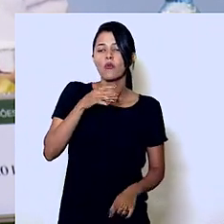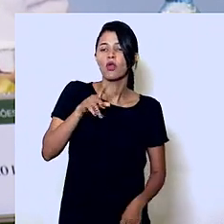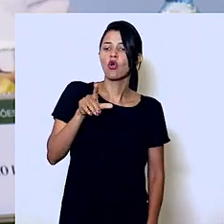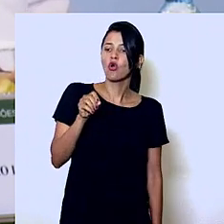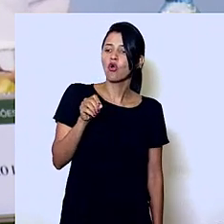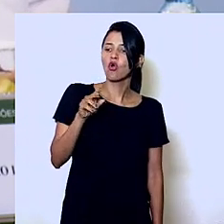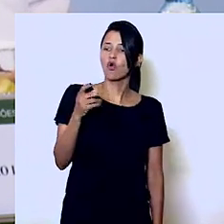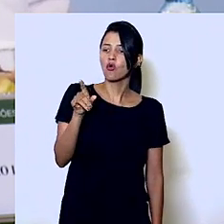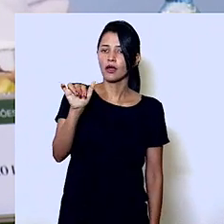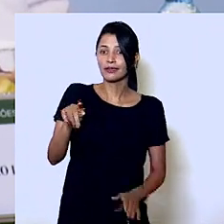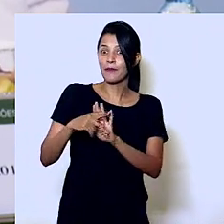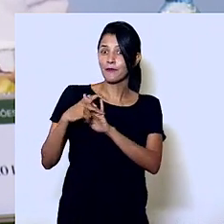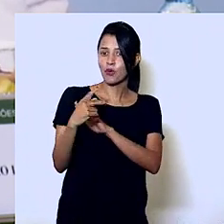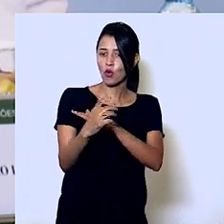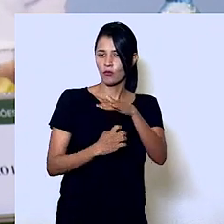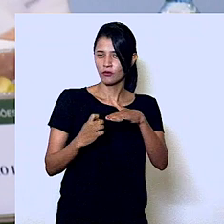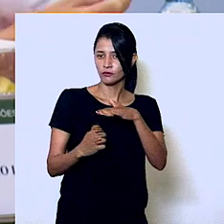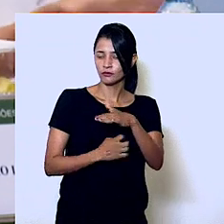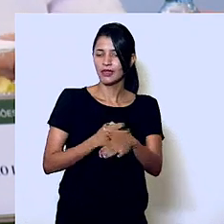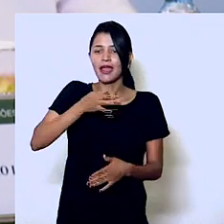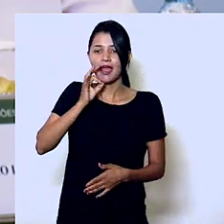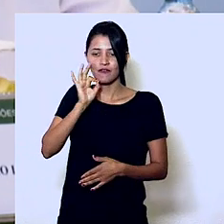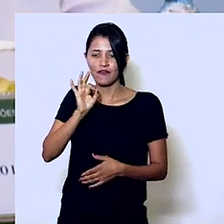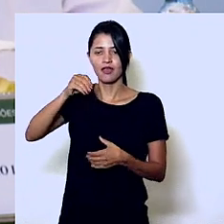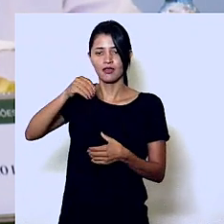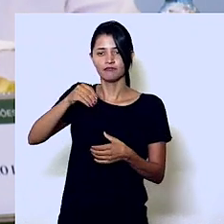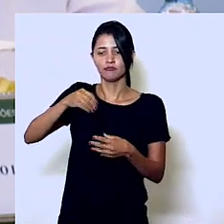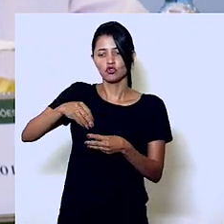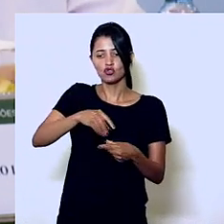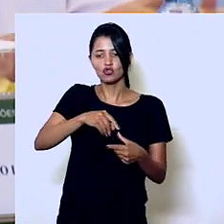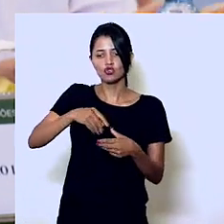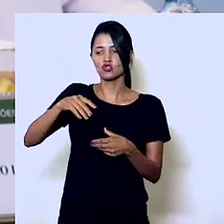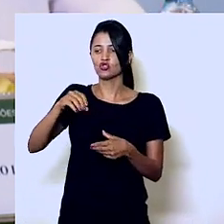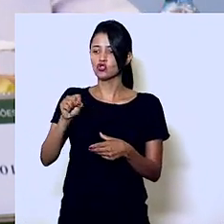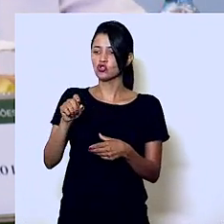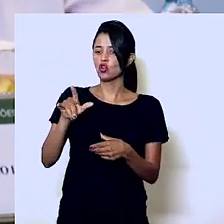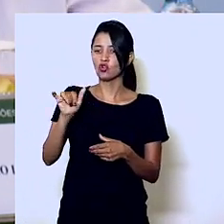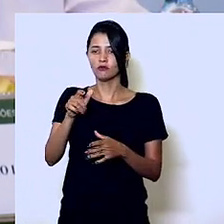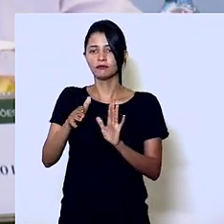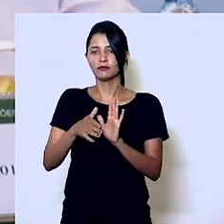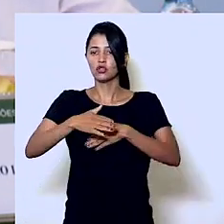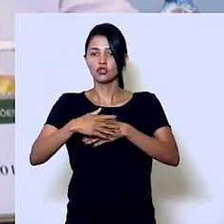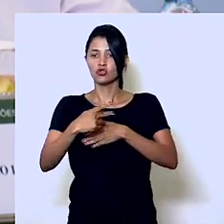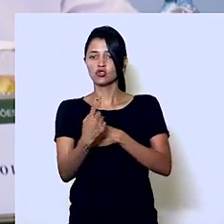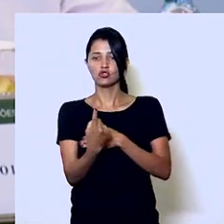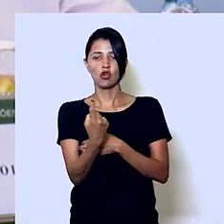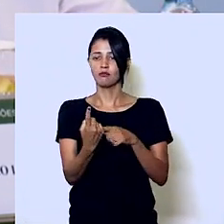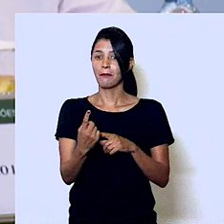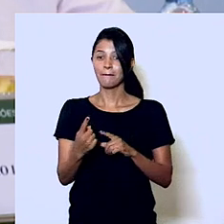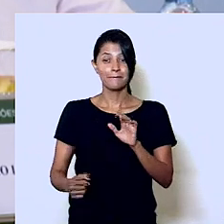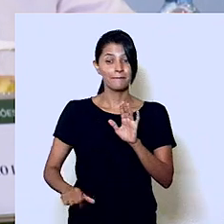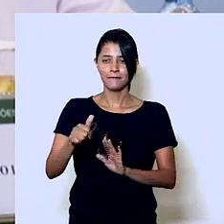Solúvel, participasse, ou seja, fosse ele sozinho uma missão Foi a primeira missão brasileira à República Popular